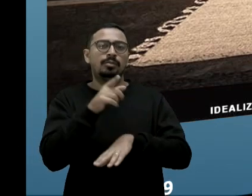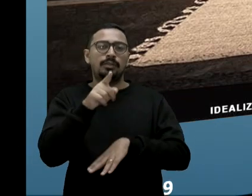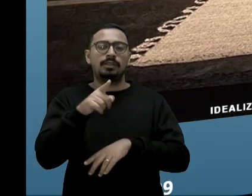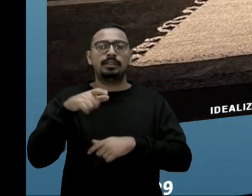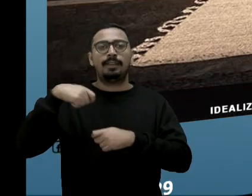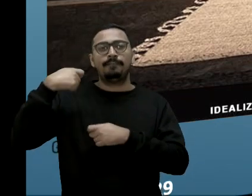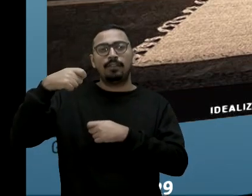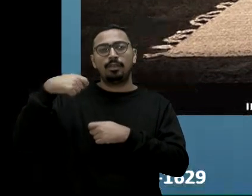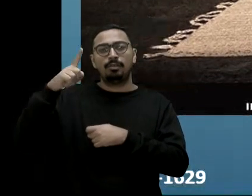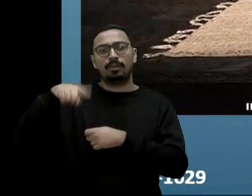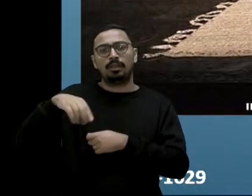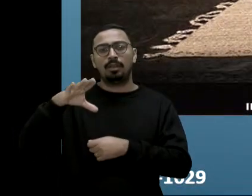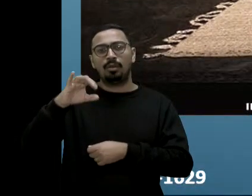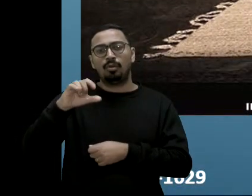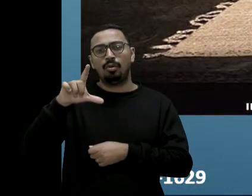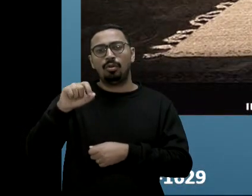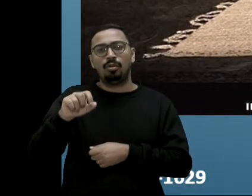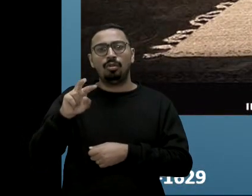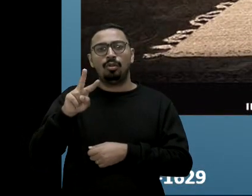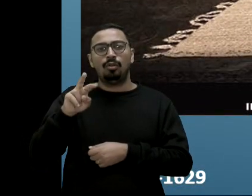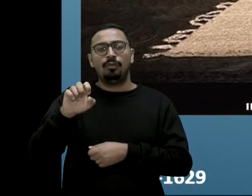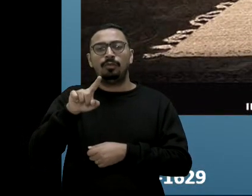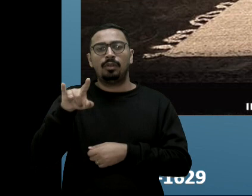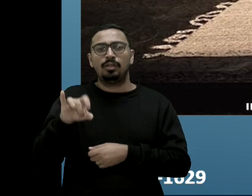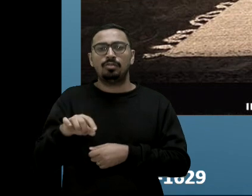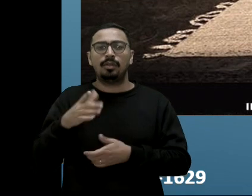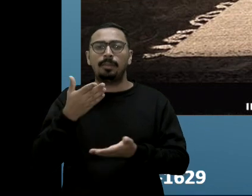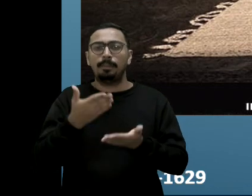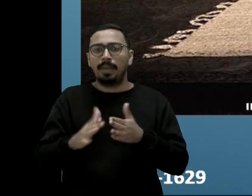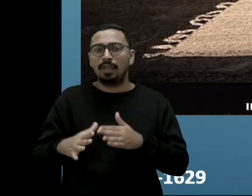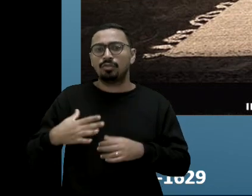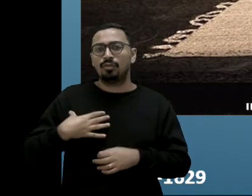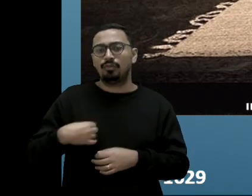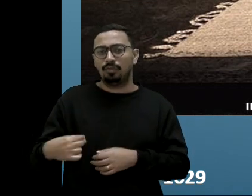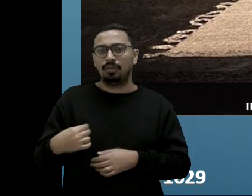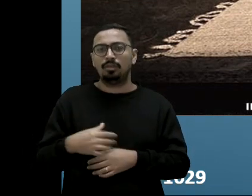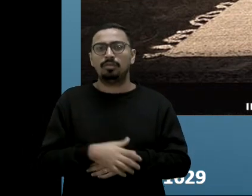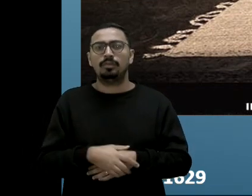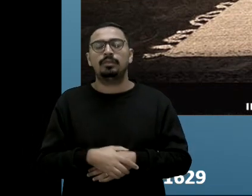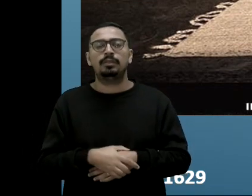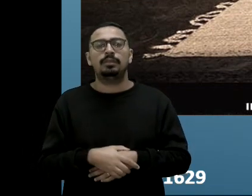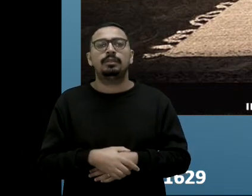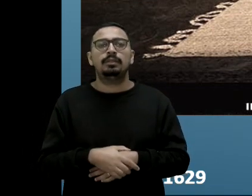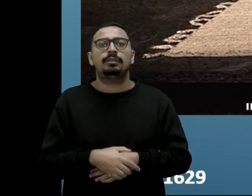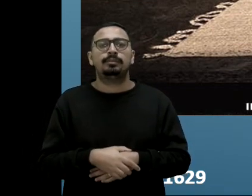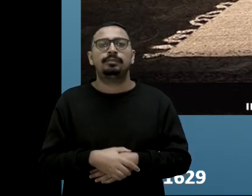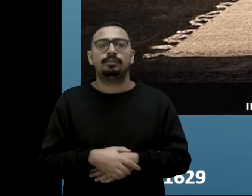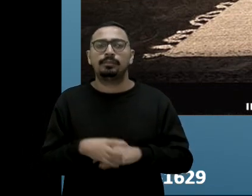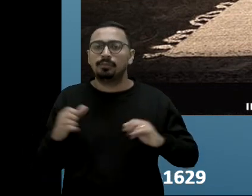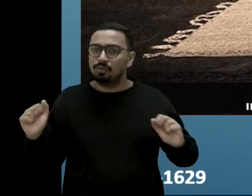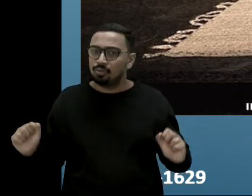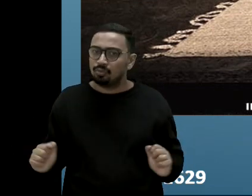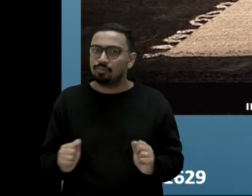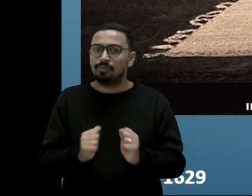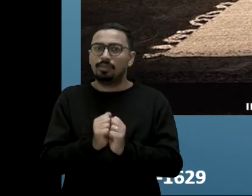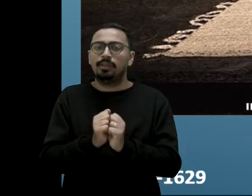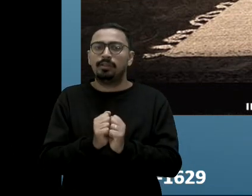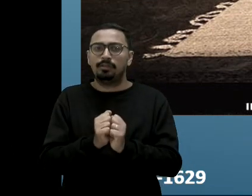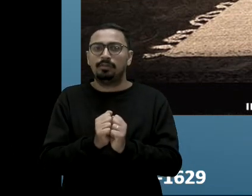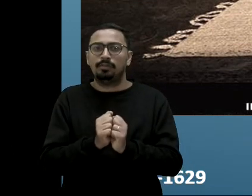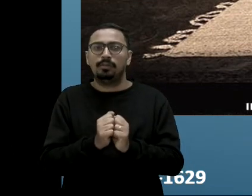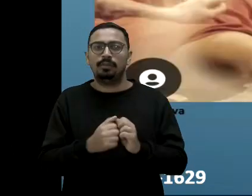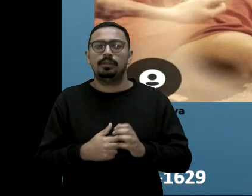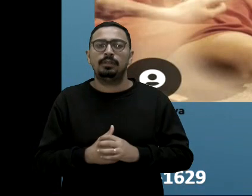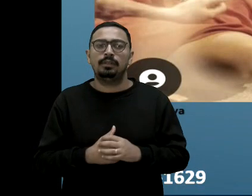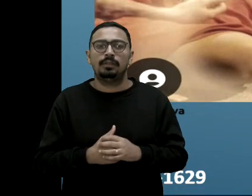colo vazio, onde as mães que infelizmente perdem seus bebês e elas se uniram para tirar